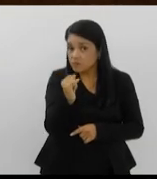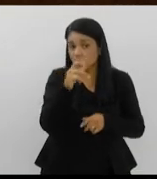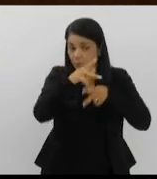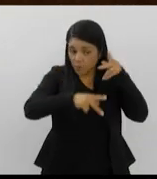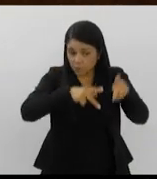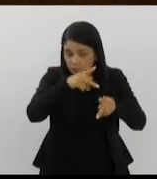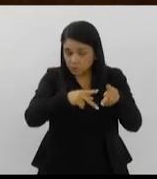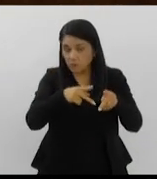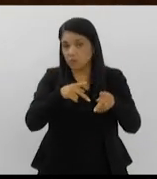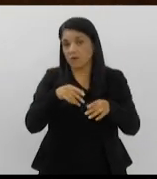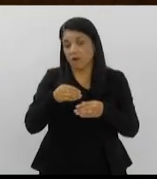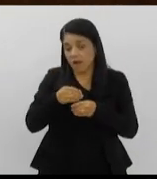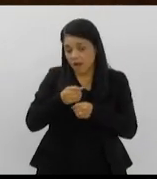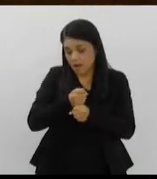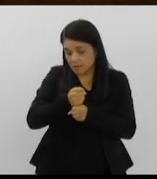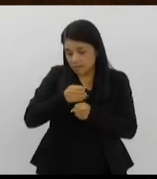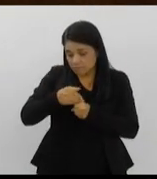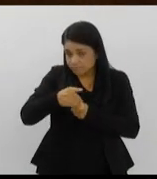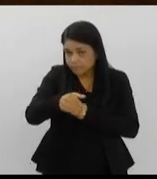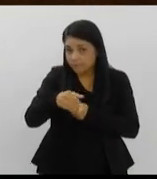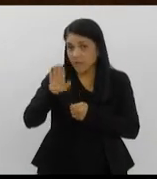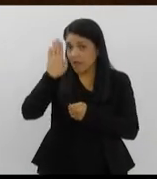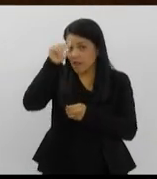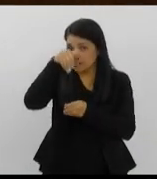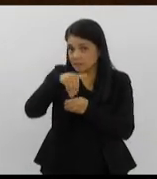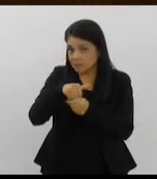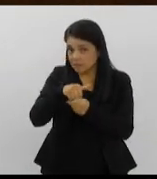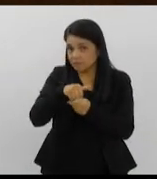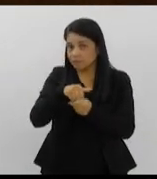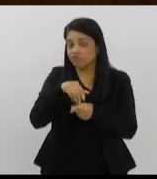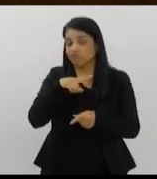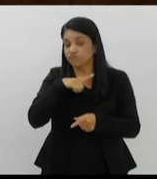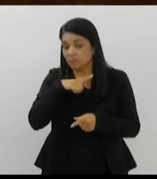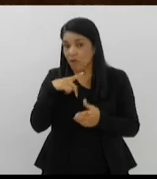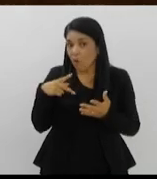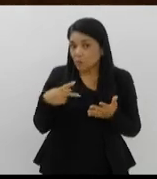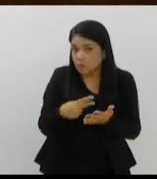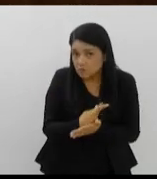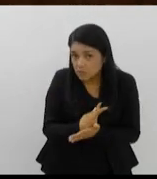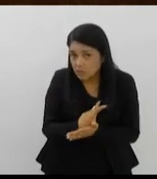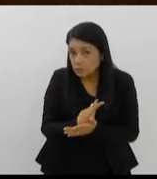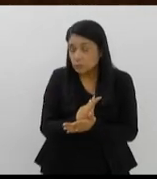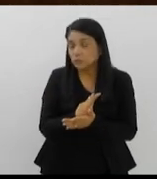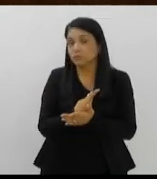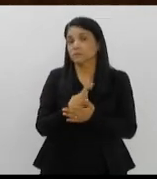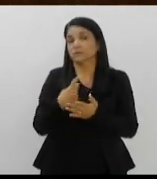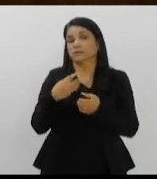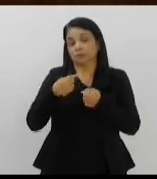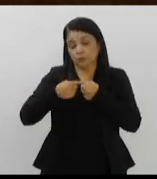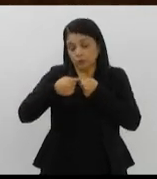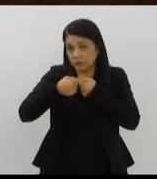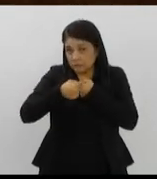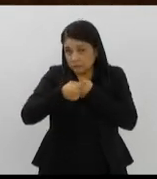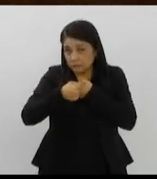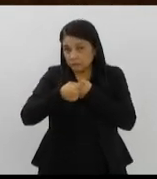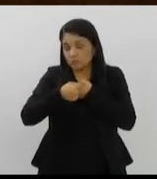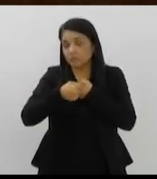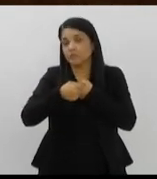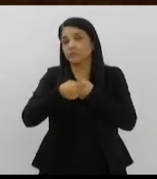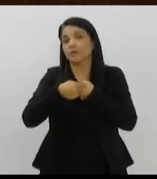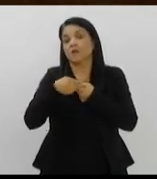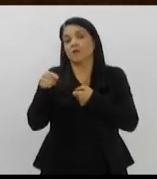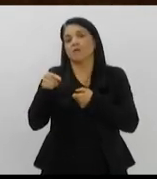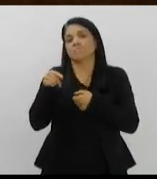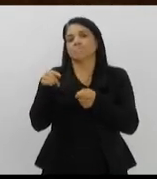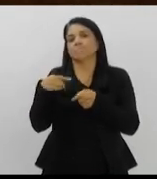ano de eleição. Ela tem que se atentar que, se isso está acontecendo no seu município, a participação é